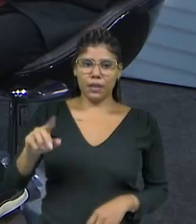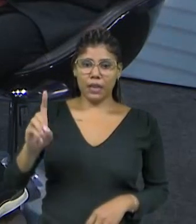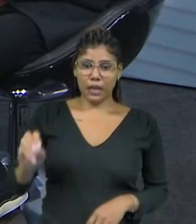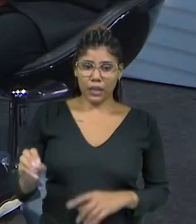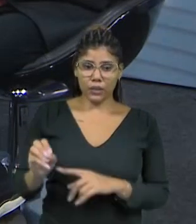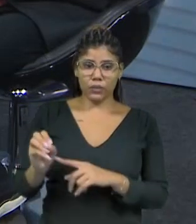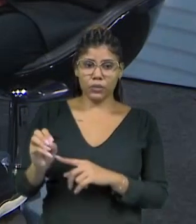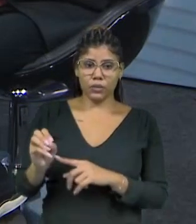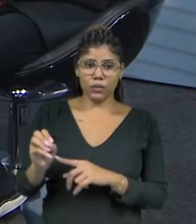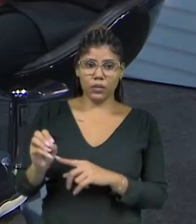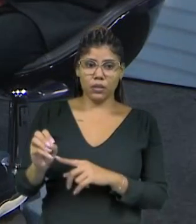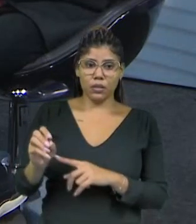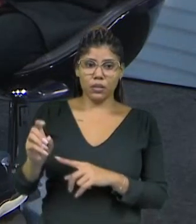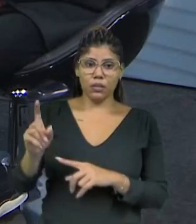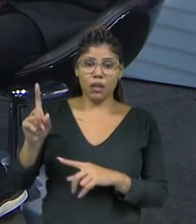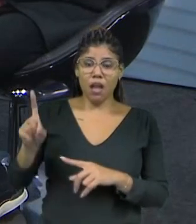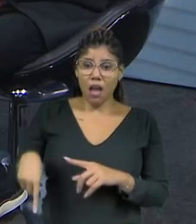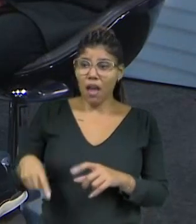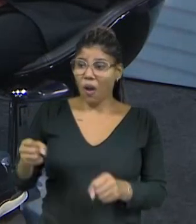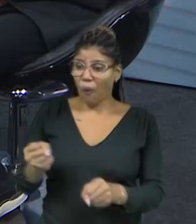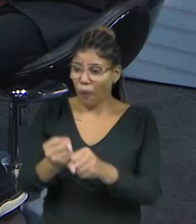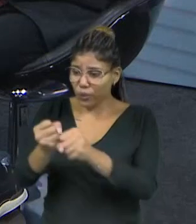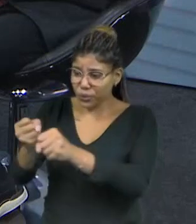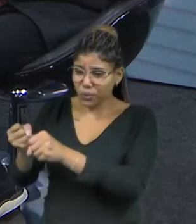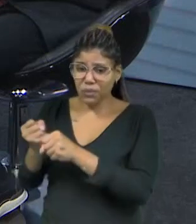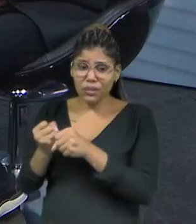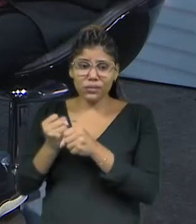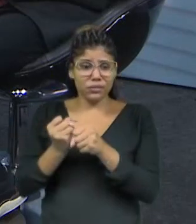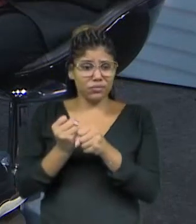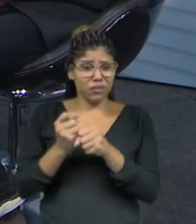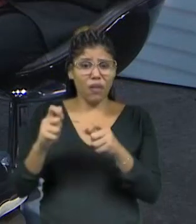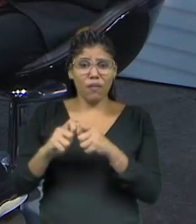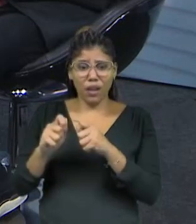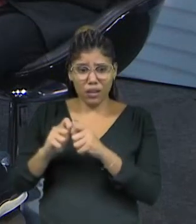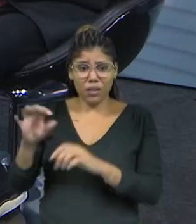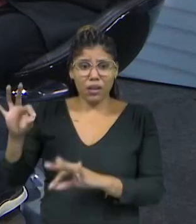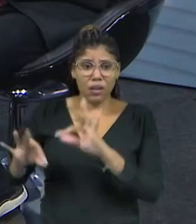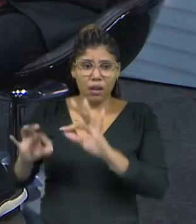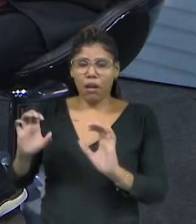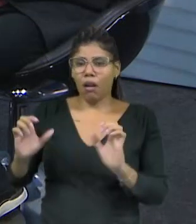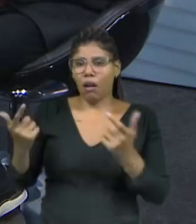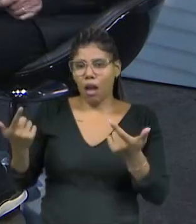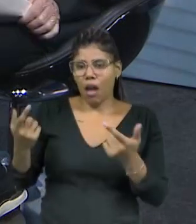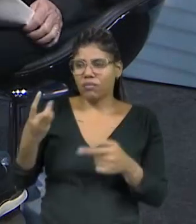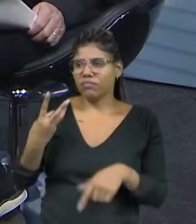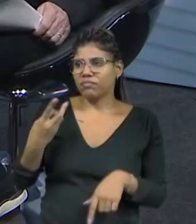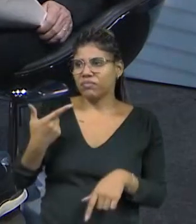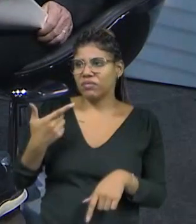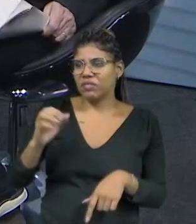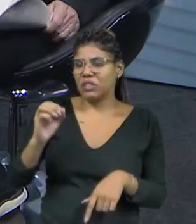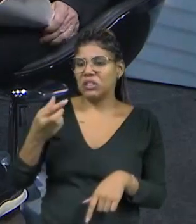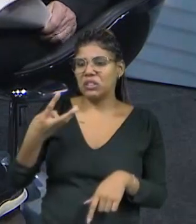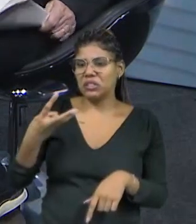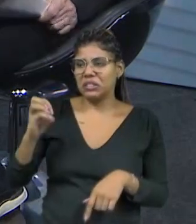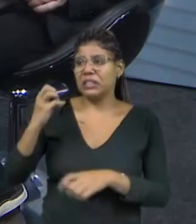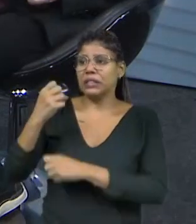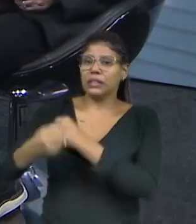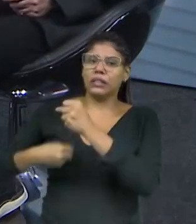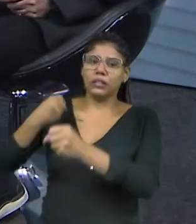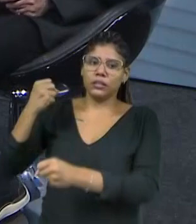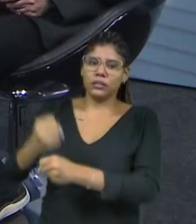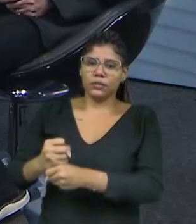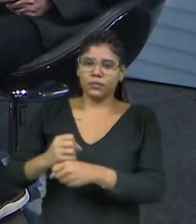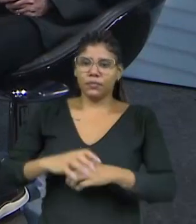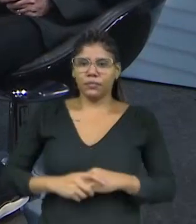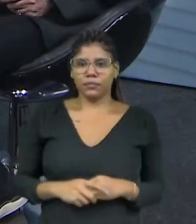pegar Gramado foi tudo construído. Construído. Ali, obviamente, é um trabalho de 20, 30 anos. Que e tem muita telechefe. E hoje aqui, muitos de